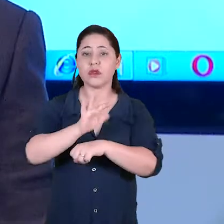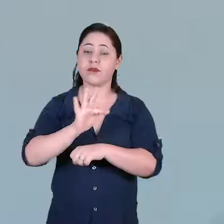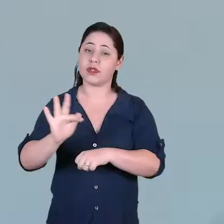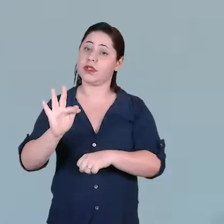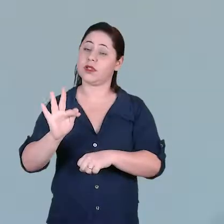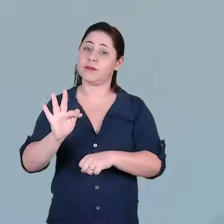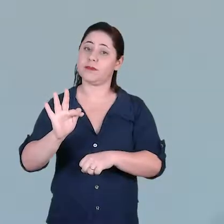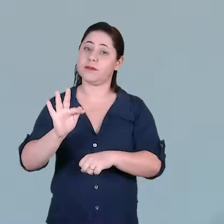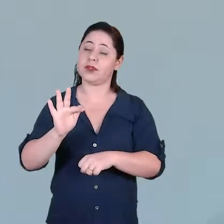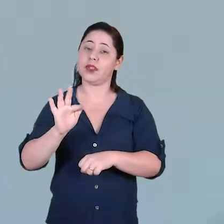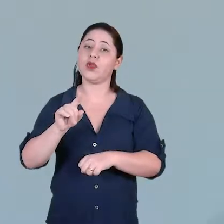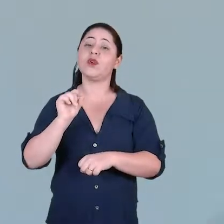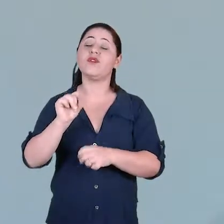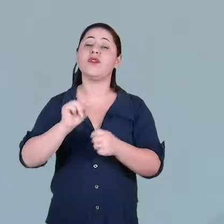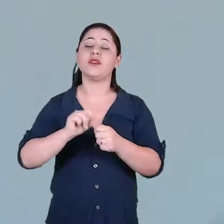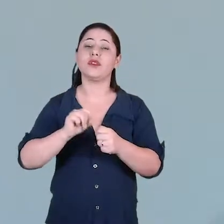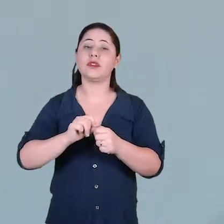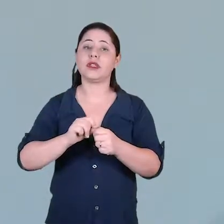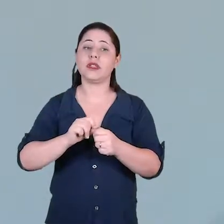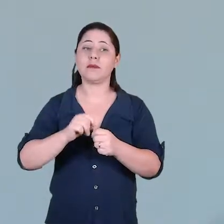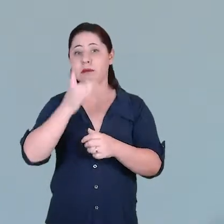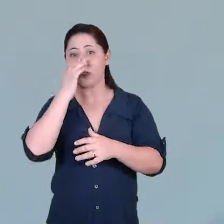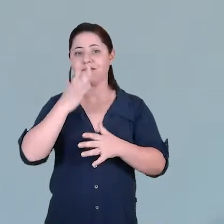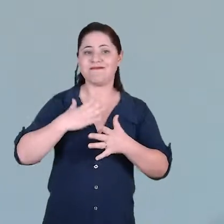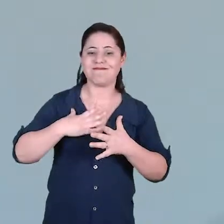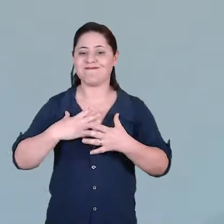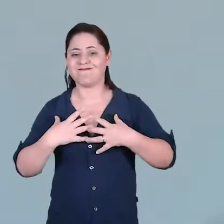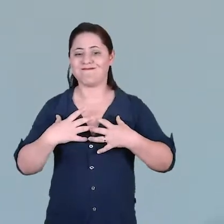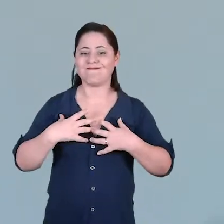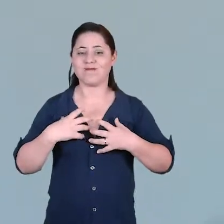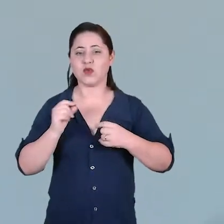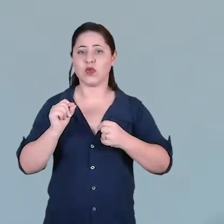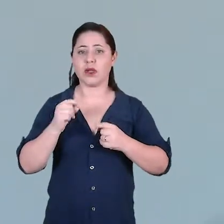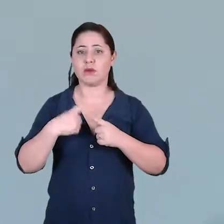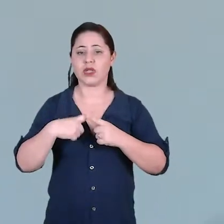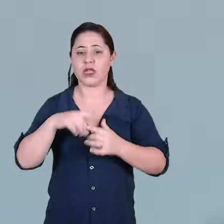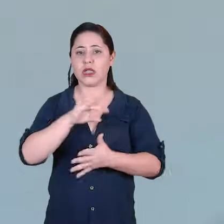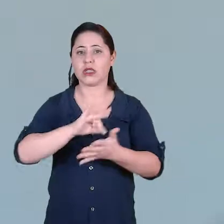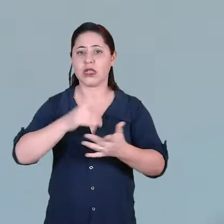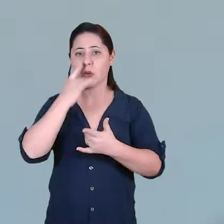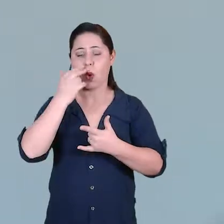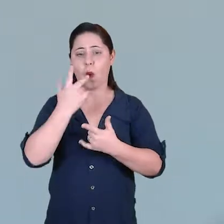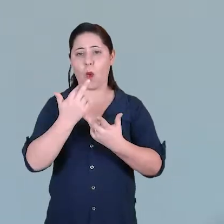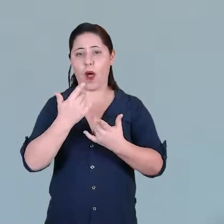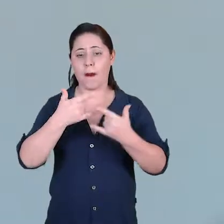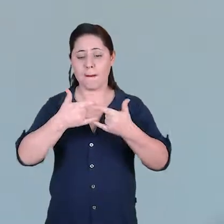Federal. E isso vai gerar uma insegurança enorme, porque nós estamos assinando um cheque em